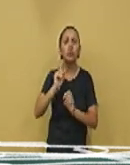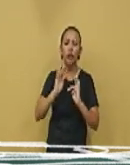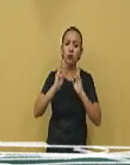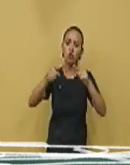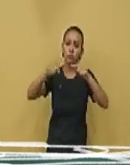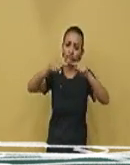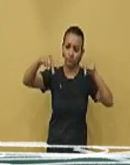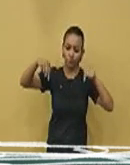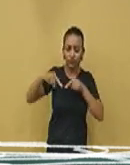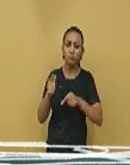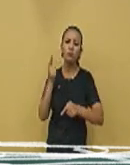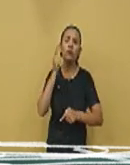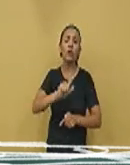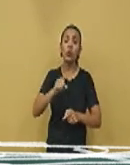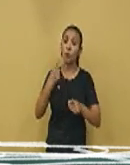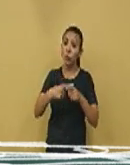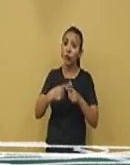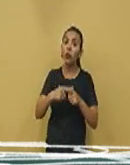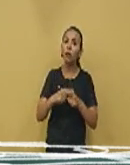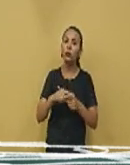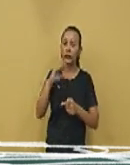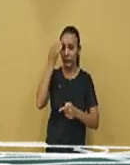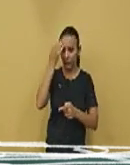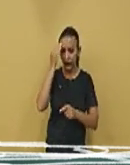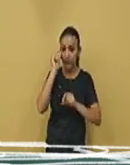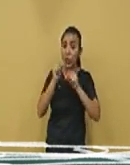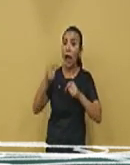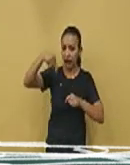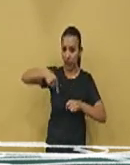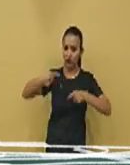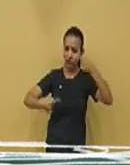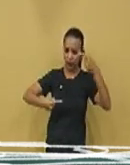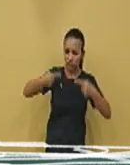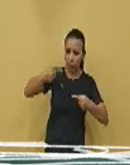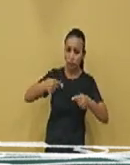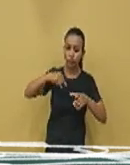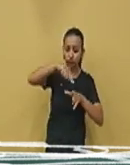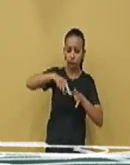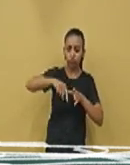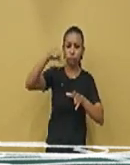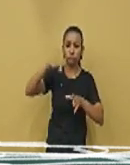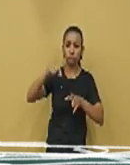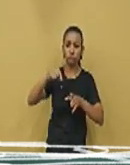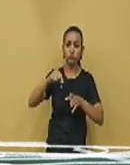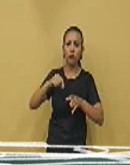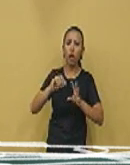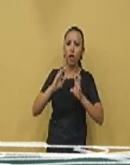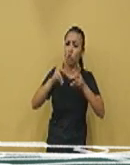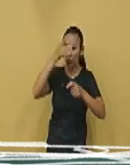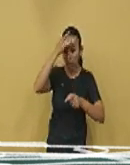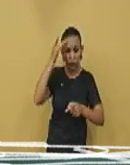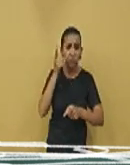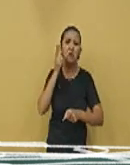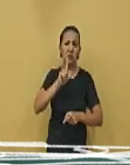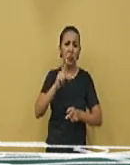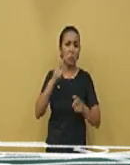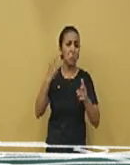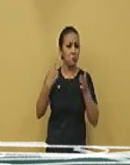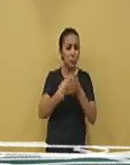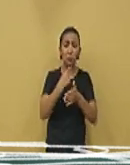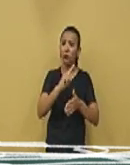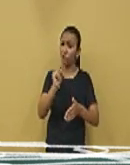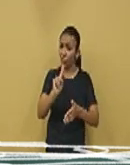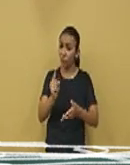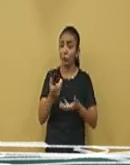todos vocês, porque entendemos que aqui no debate, com o sorteio, nem todo mundo consegue fazer as perguntas.